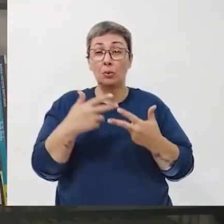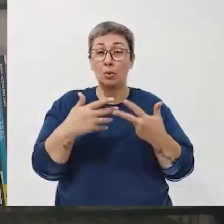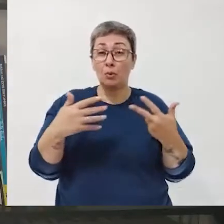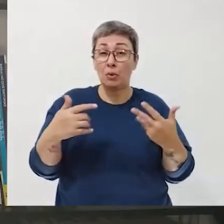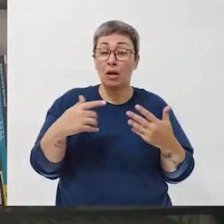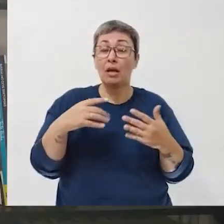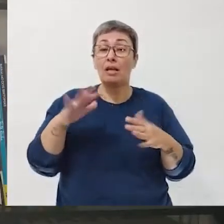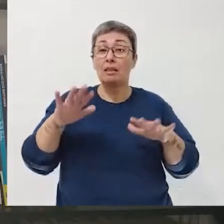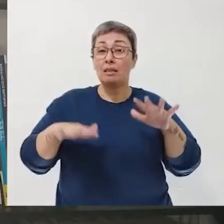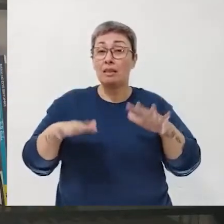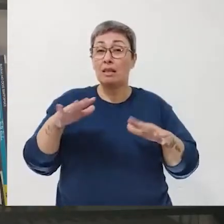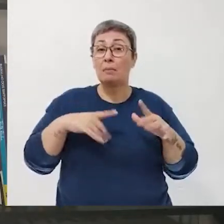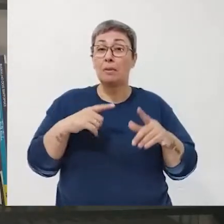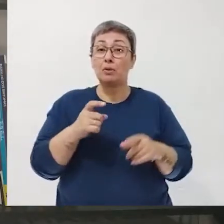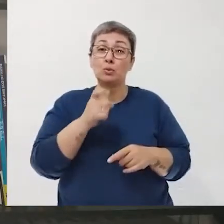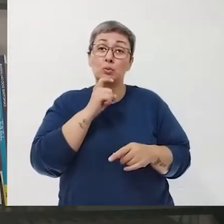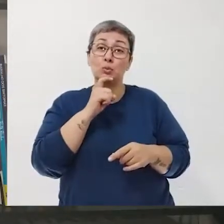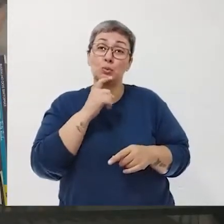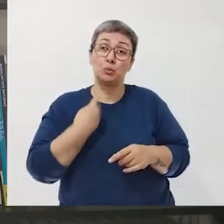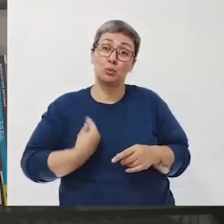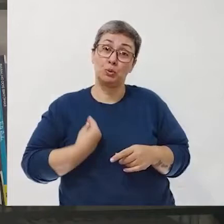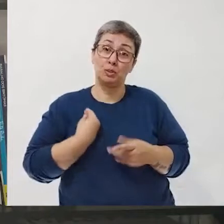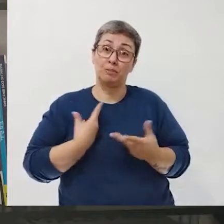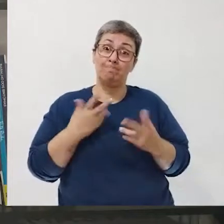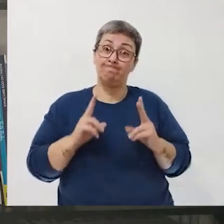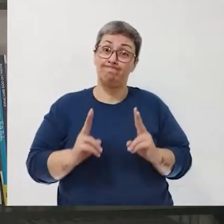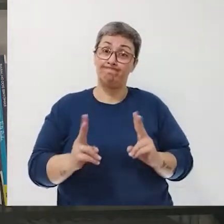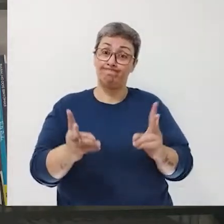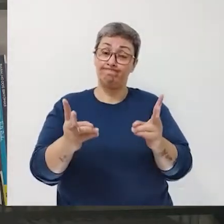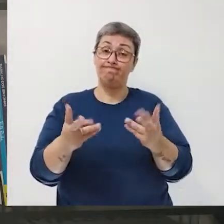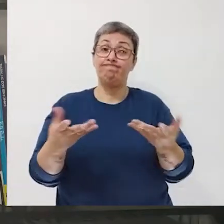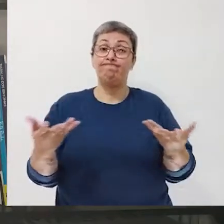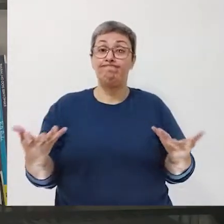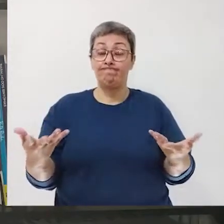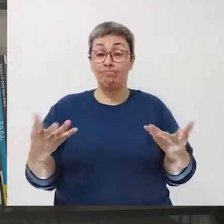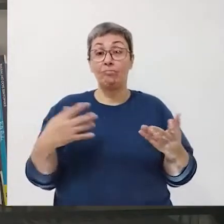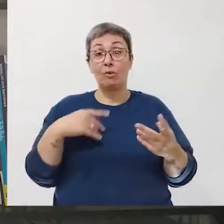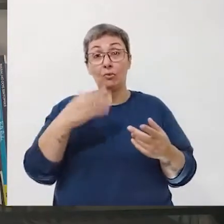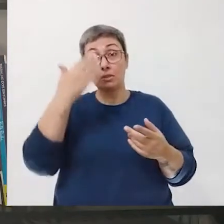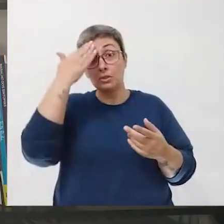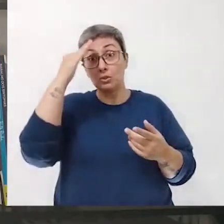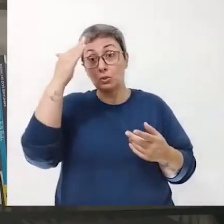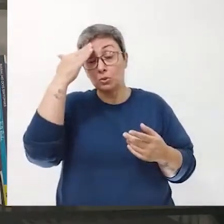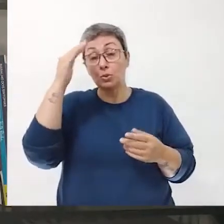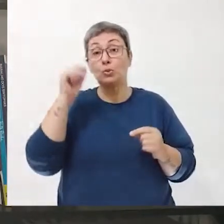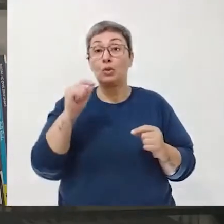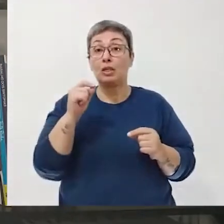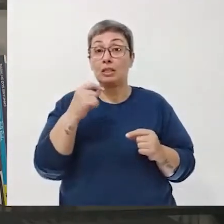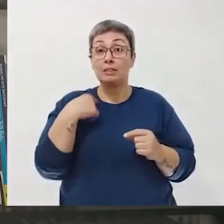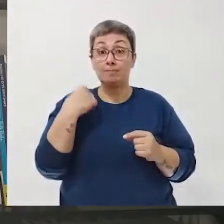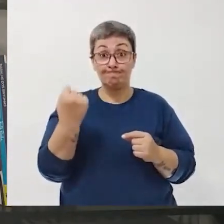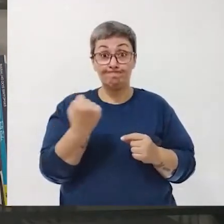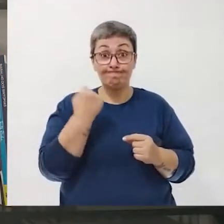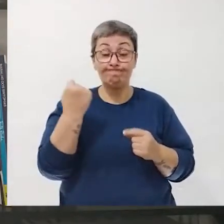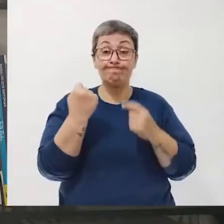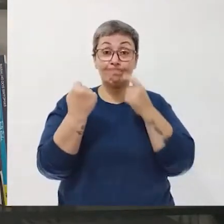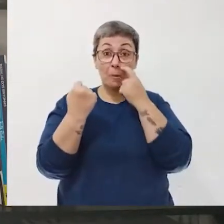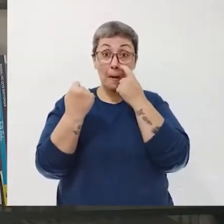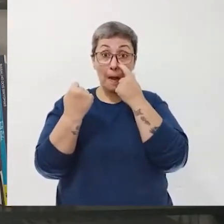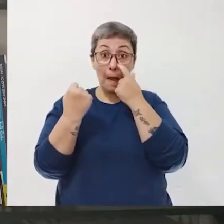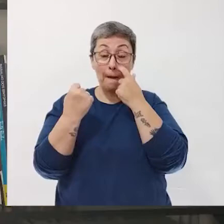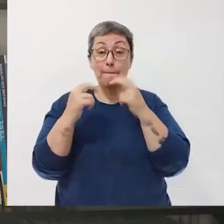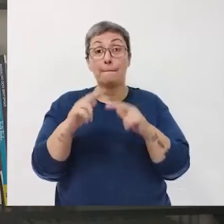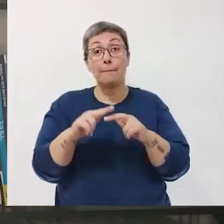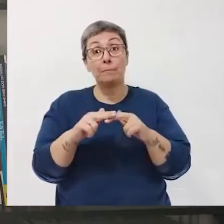dependem exatamente do frio para sobreviverem. Vocês entendem, né, a gravidade de tudo isso?